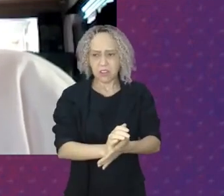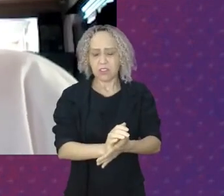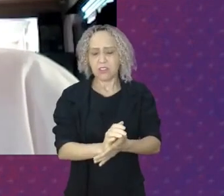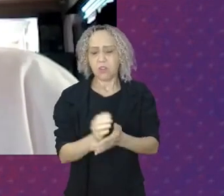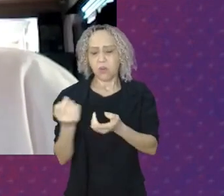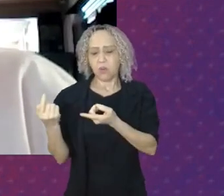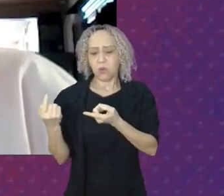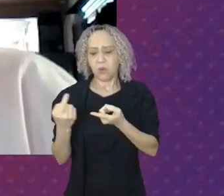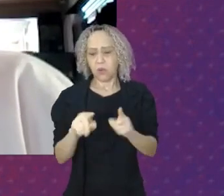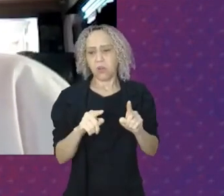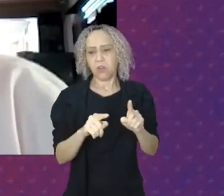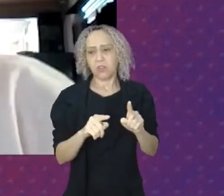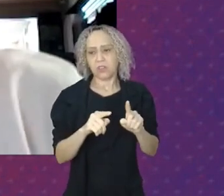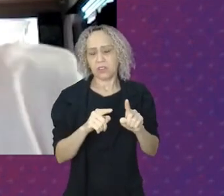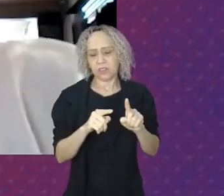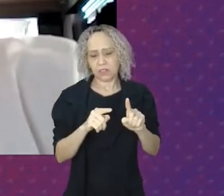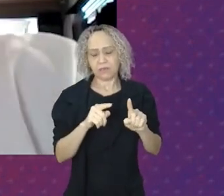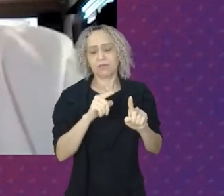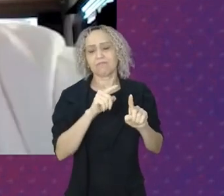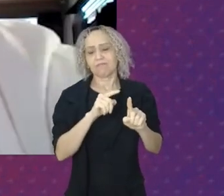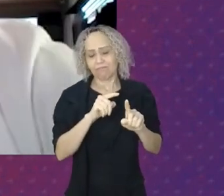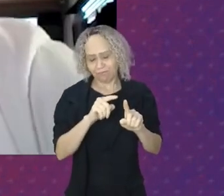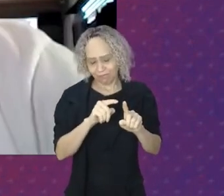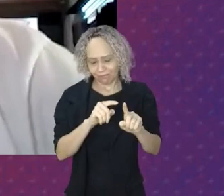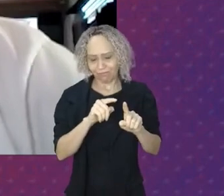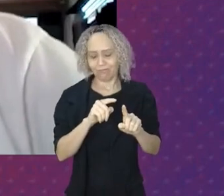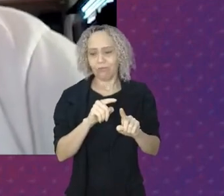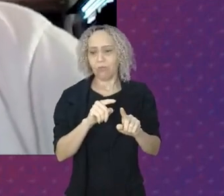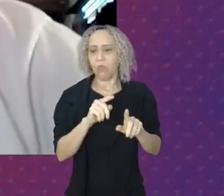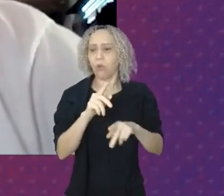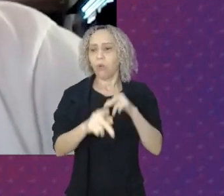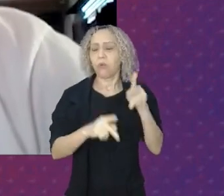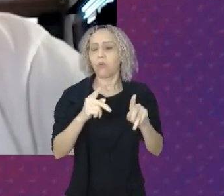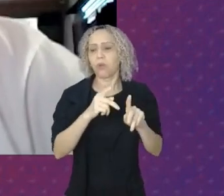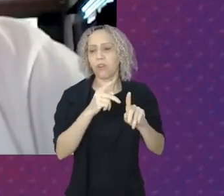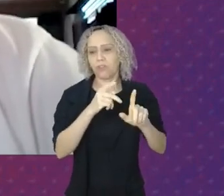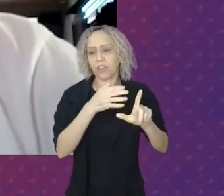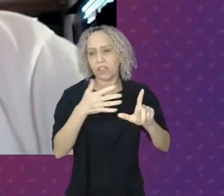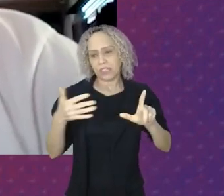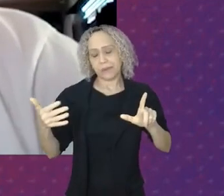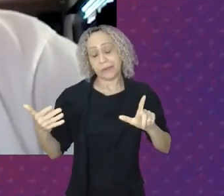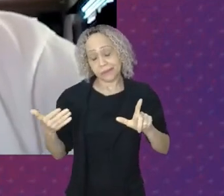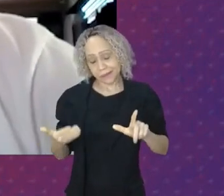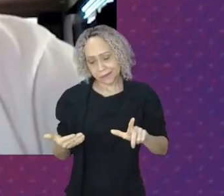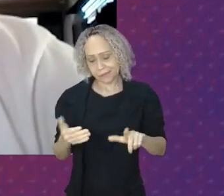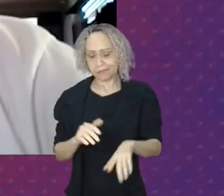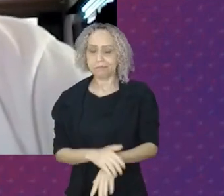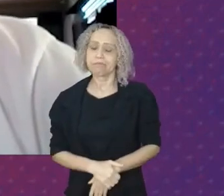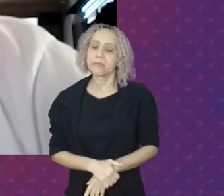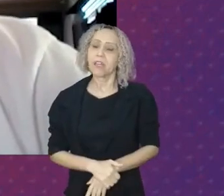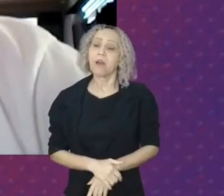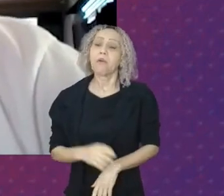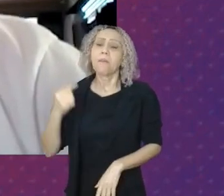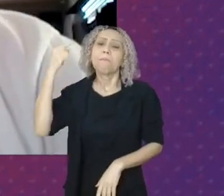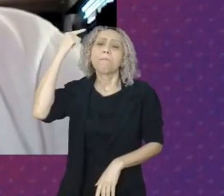produziu através dos seus discursos de ódio. Então, pensar numa política